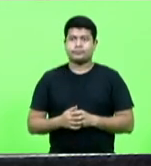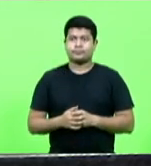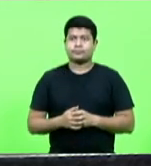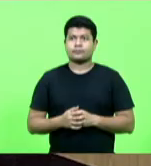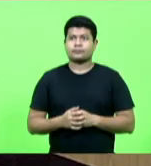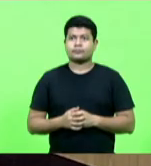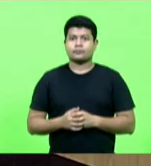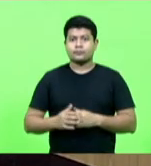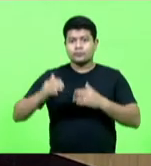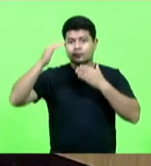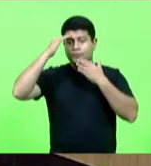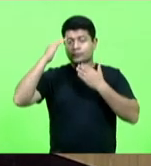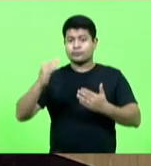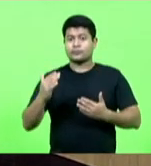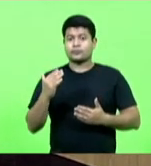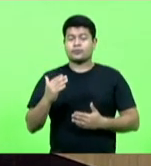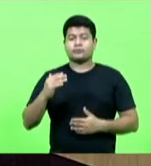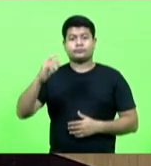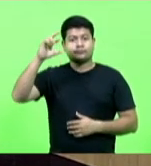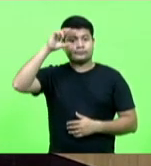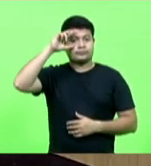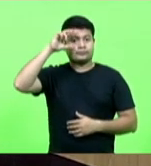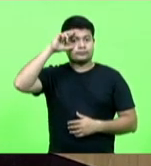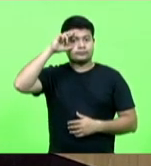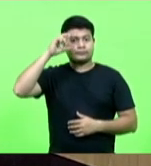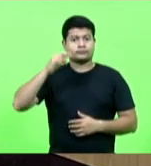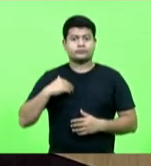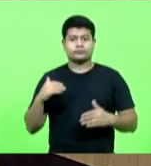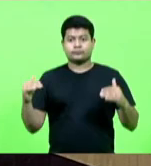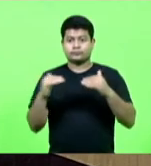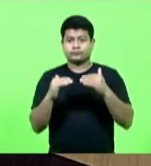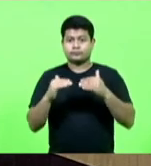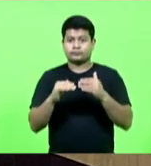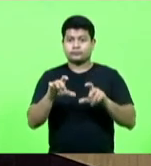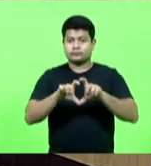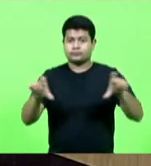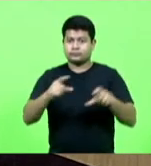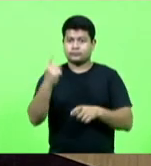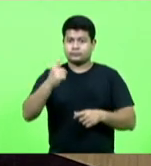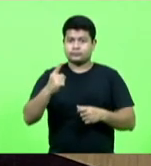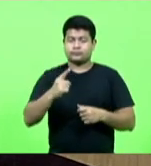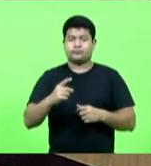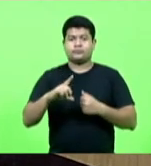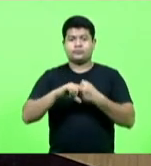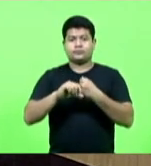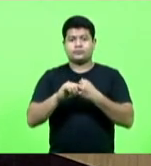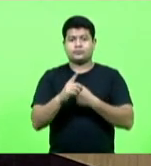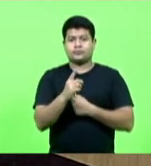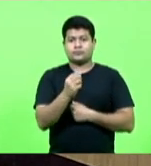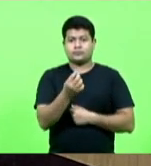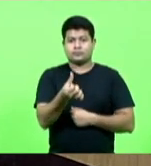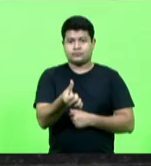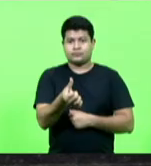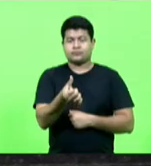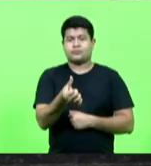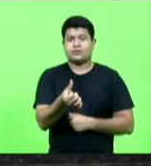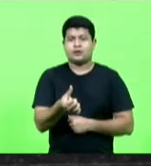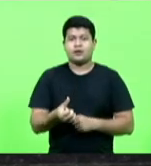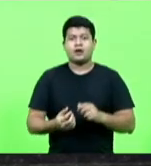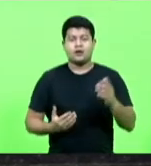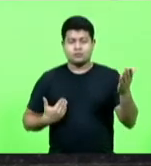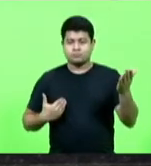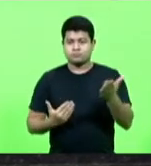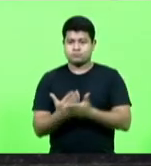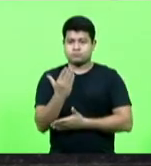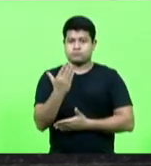Obrigado, deputado Ricardo Alva. Em consonância com o parágrafo primeiro do artigo número 106, por aprovada,